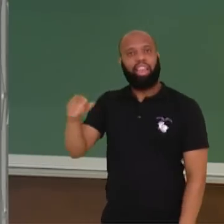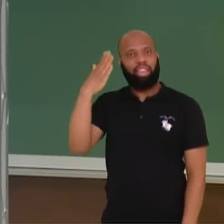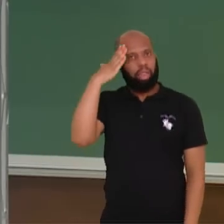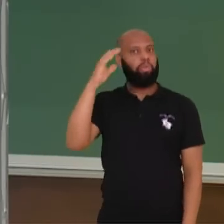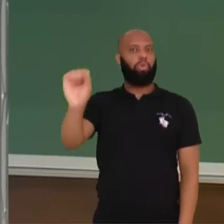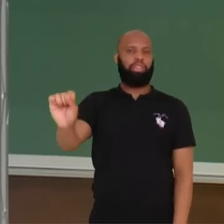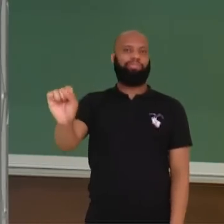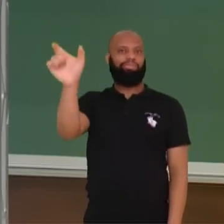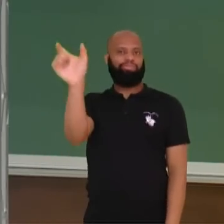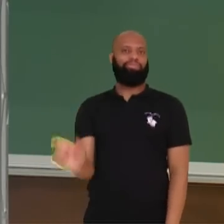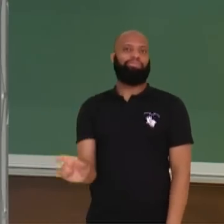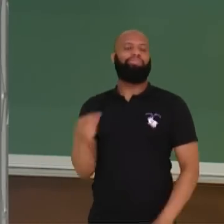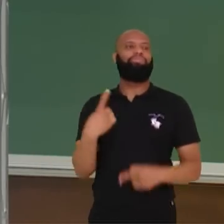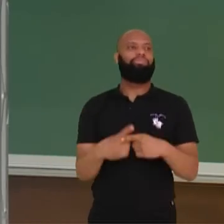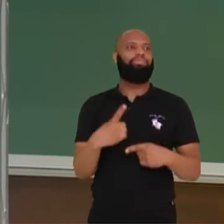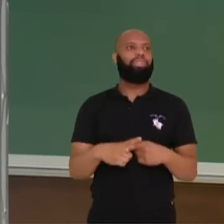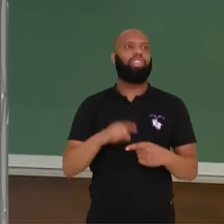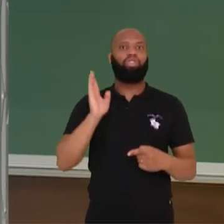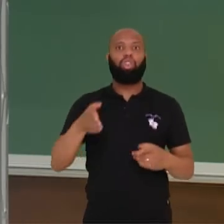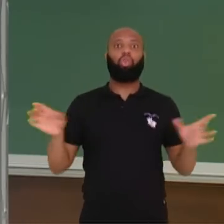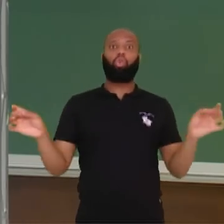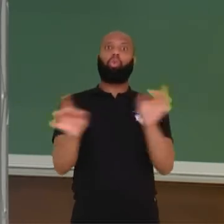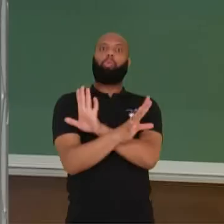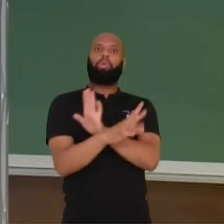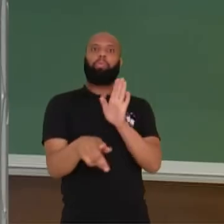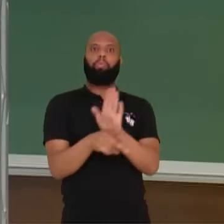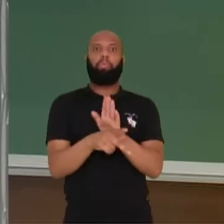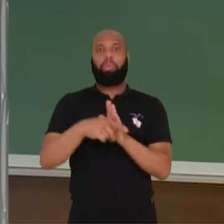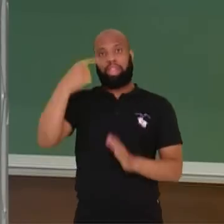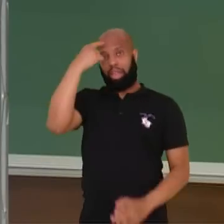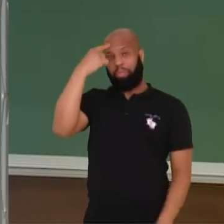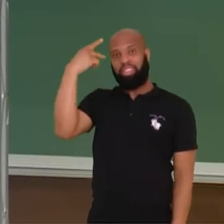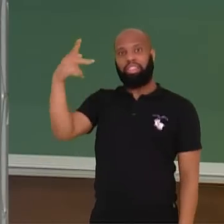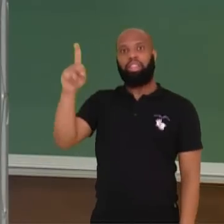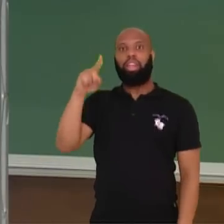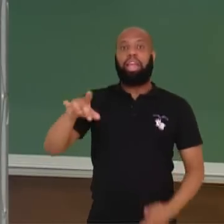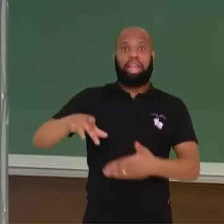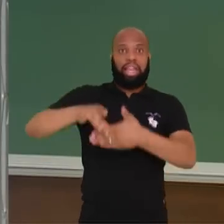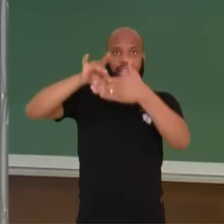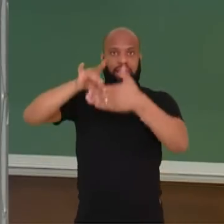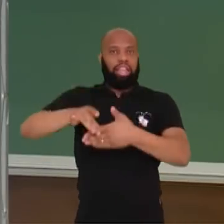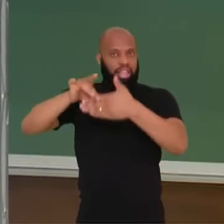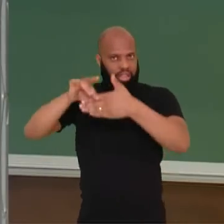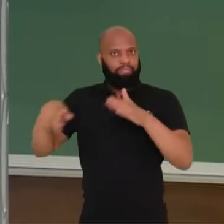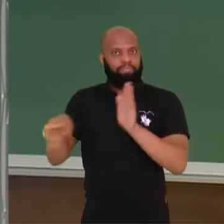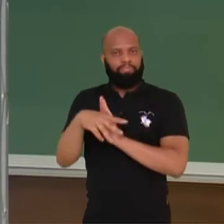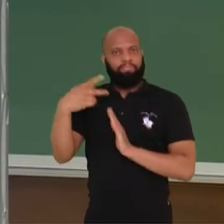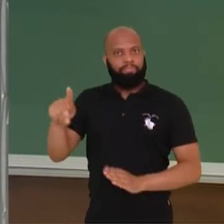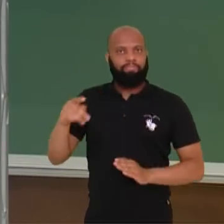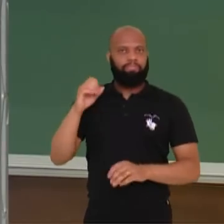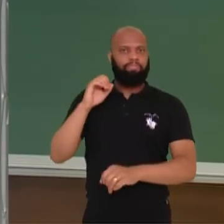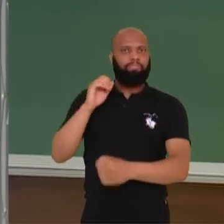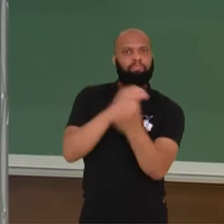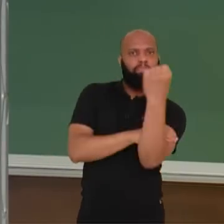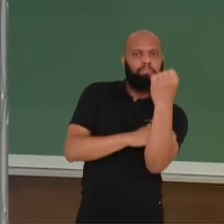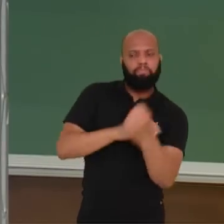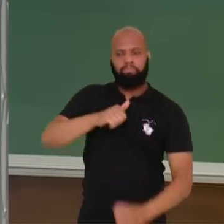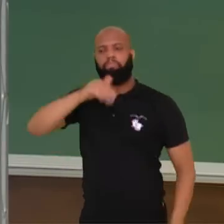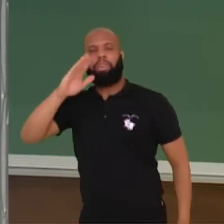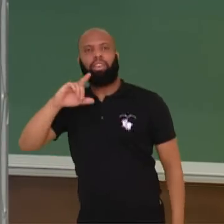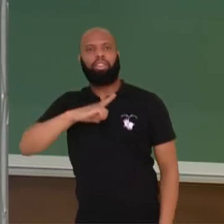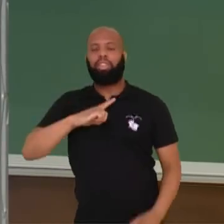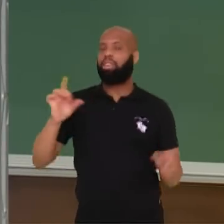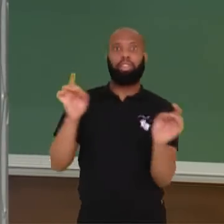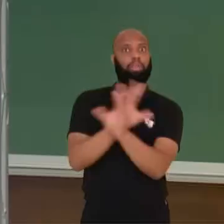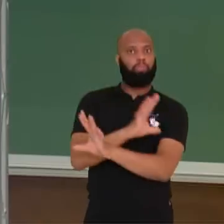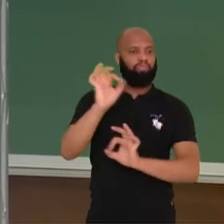Essa sabedoria sai pronta da cabeça do deus que era o líder dos olimpianos, né? Era o deus mais poderoso. Sai pronta, ela